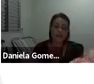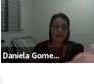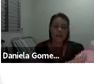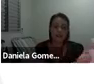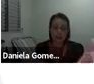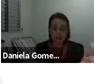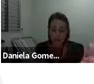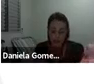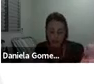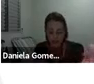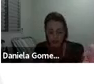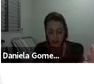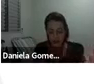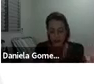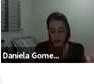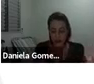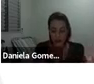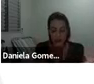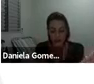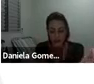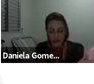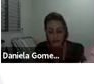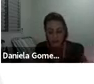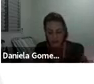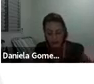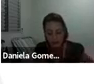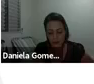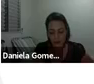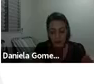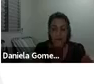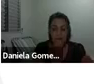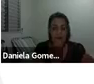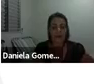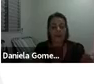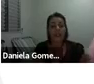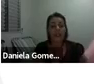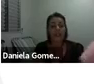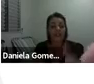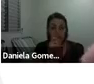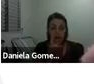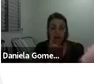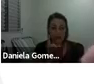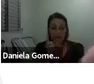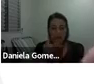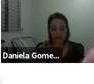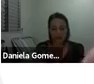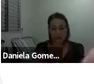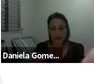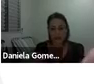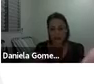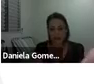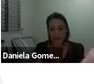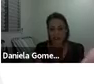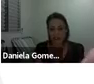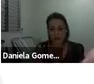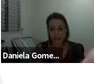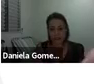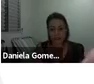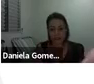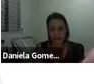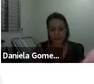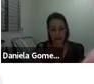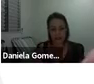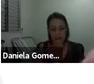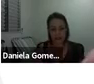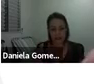crianças podem ter otite, a gente chama de otite de repetição, tá? Tem uma outra posição que não está aí no vídeo, mas